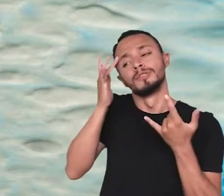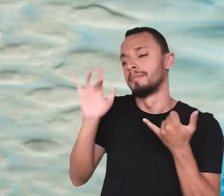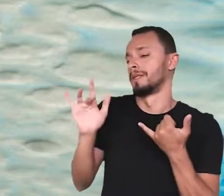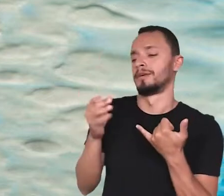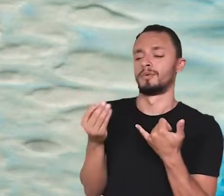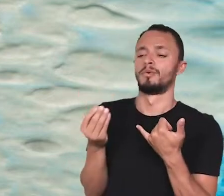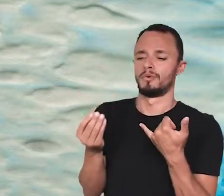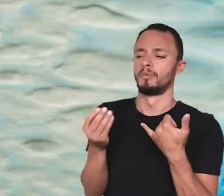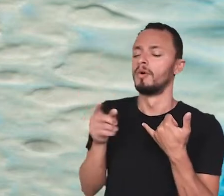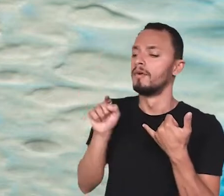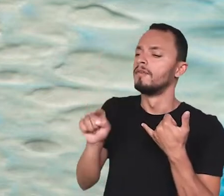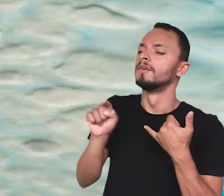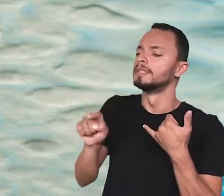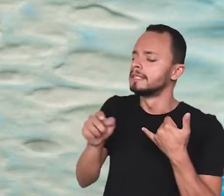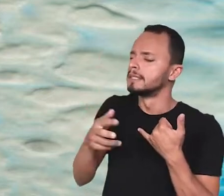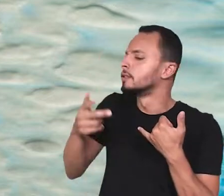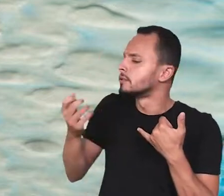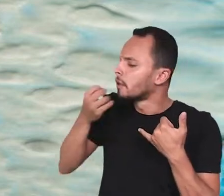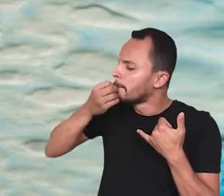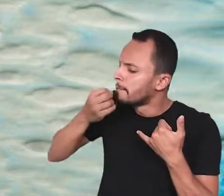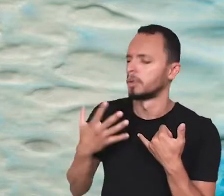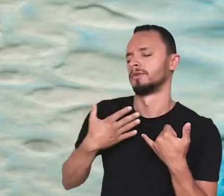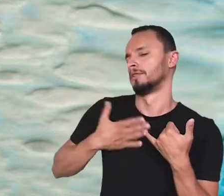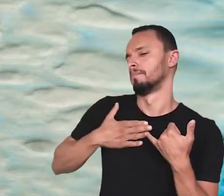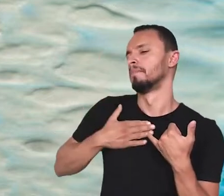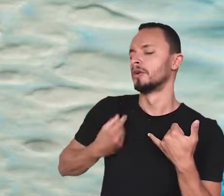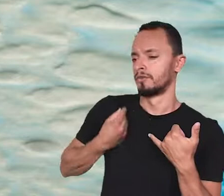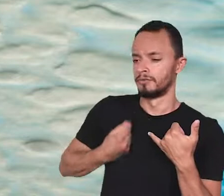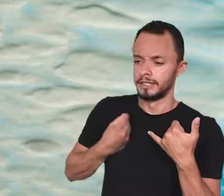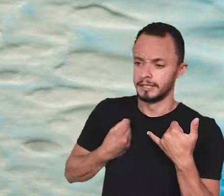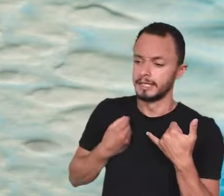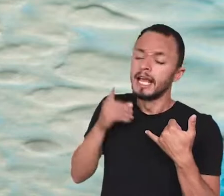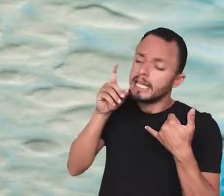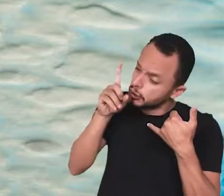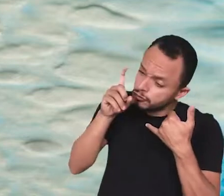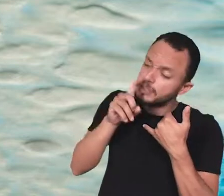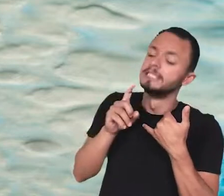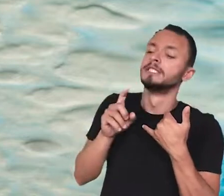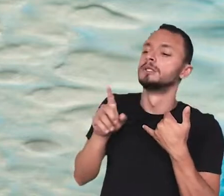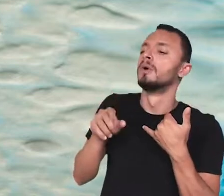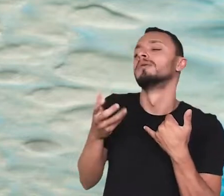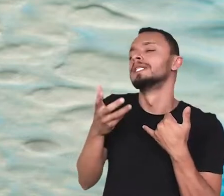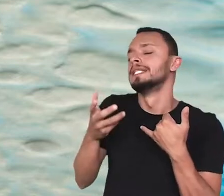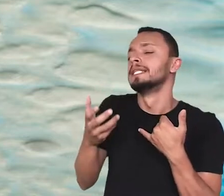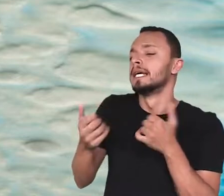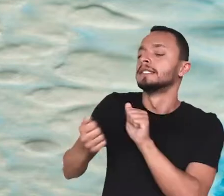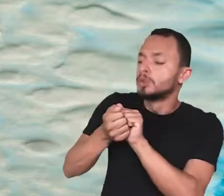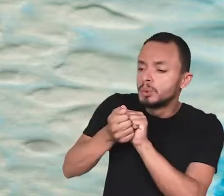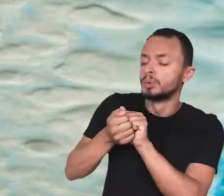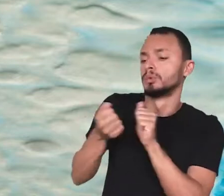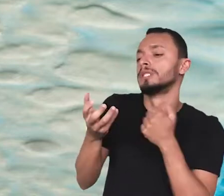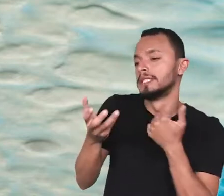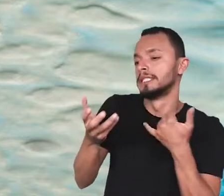como. Você foi uma das partes boas dessa vida. Tudo foi tão difícil. Eu queria que a gente pudesse estar junto